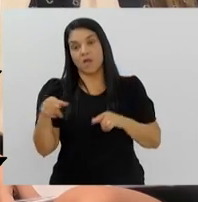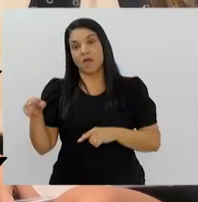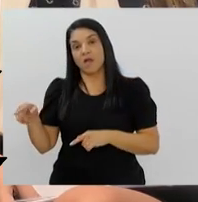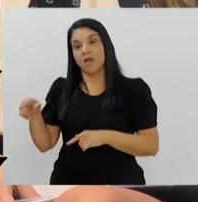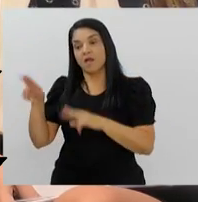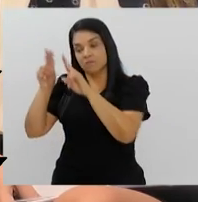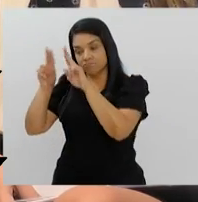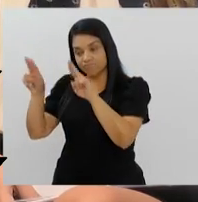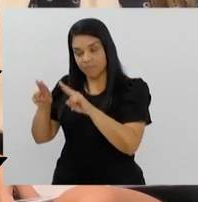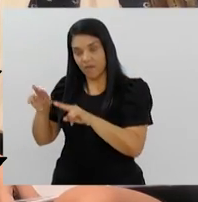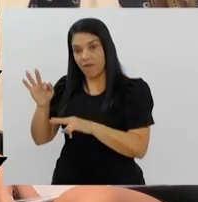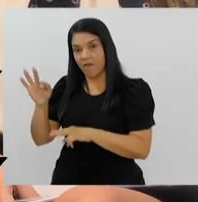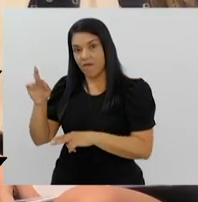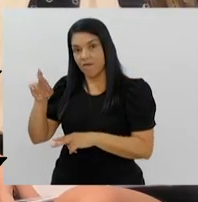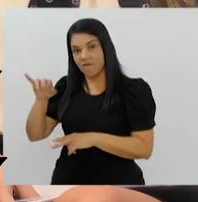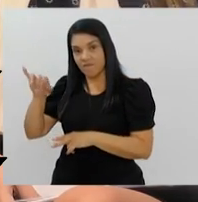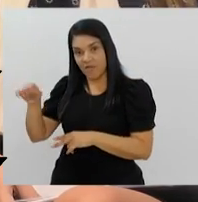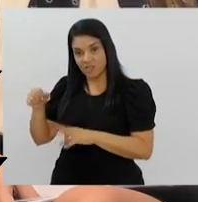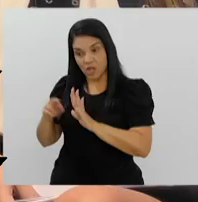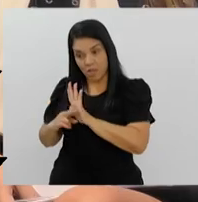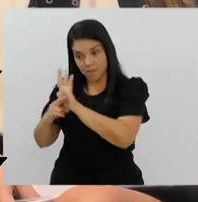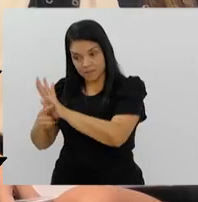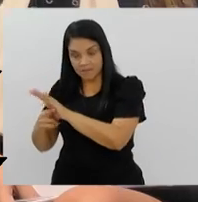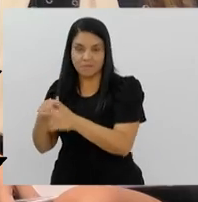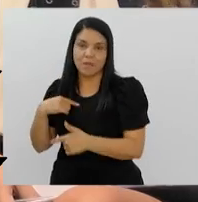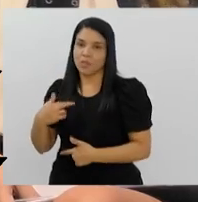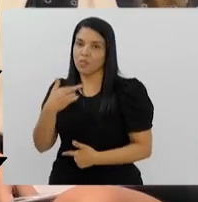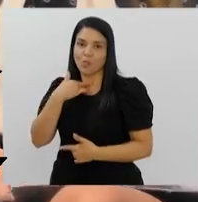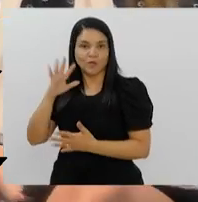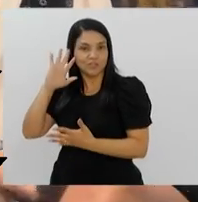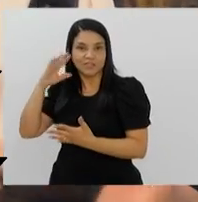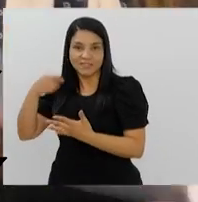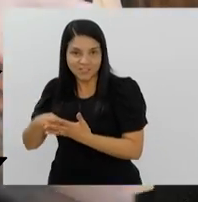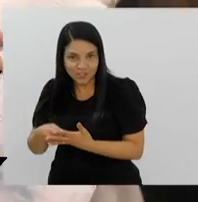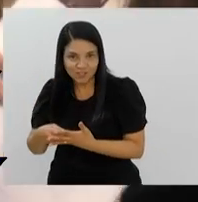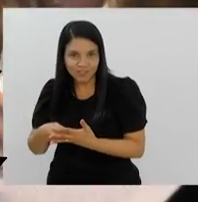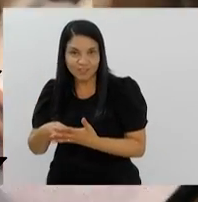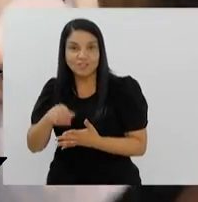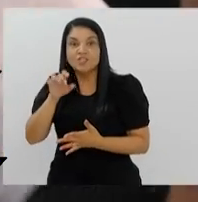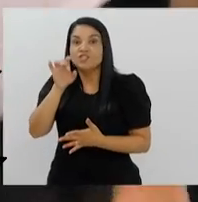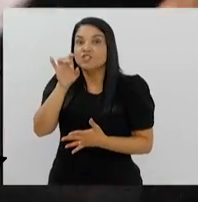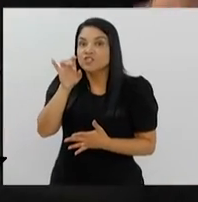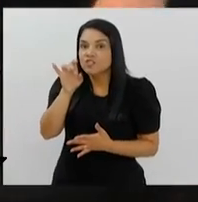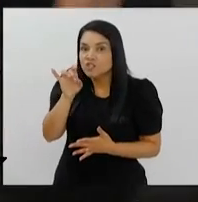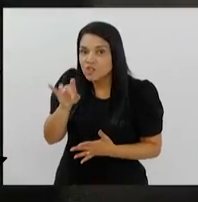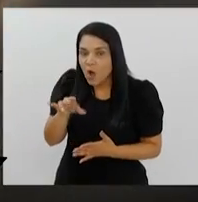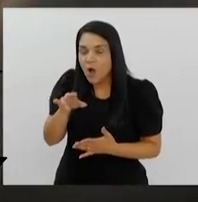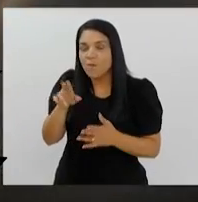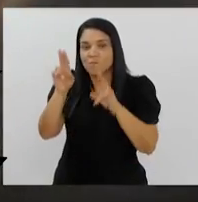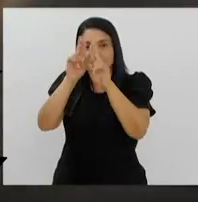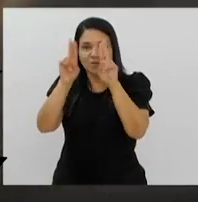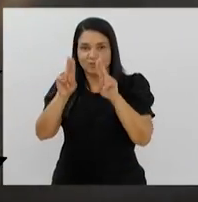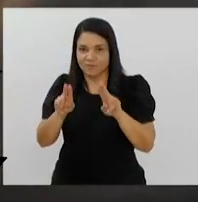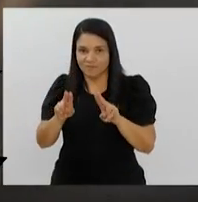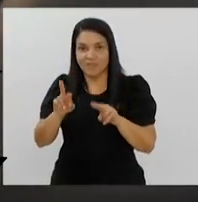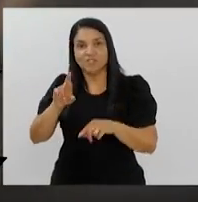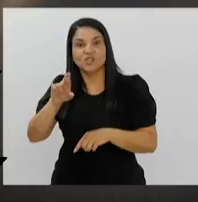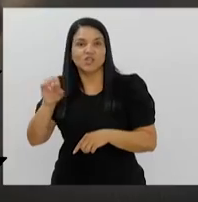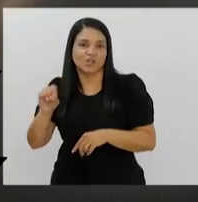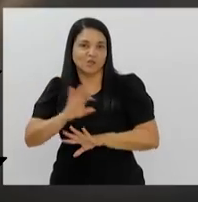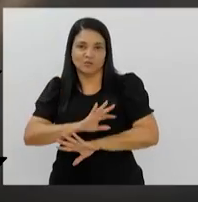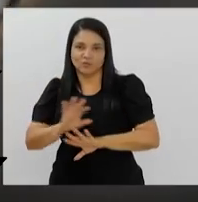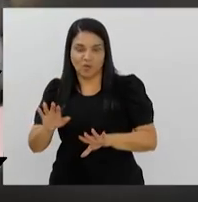mas não decide decide só pela rio que era Rio é isso decide institucionalmente sobre